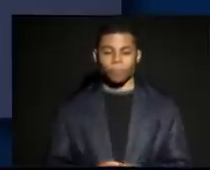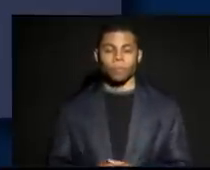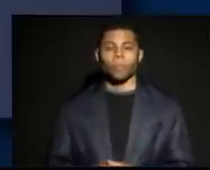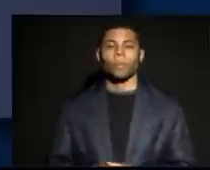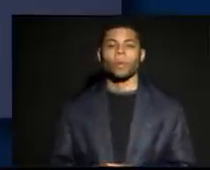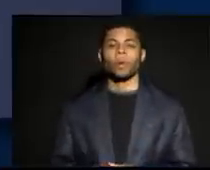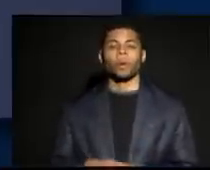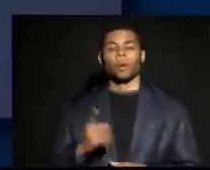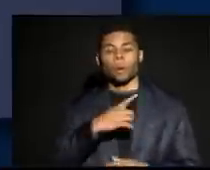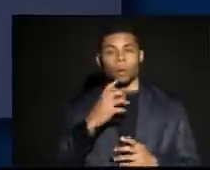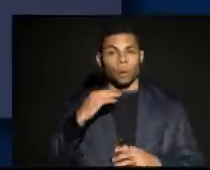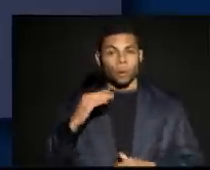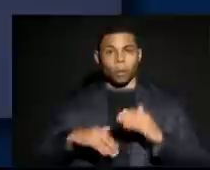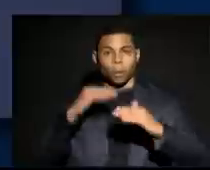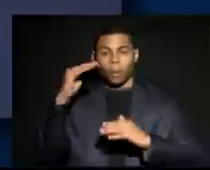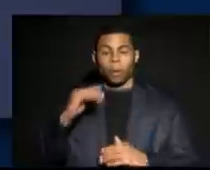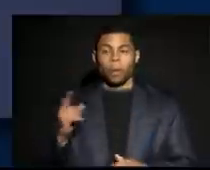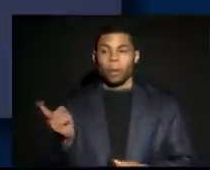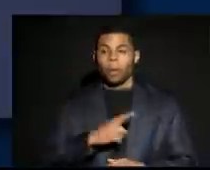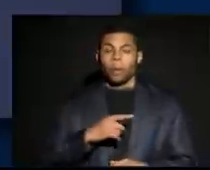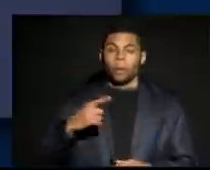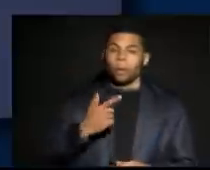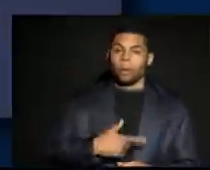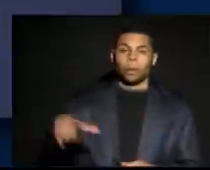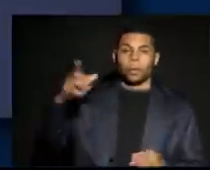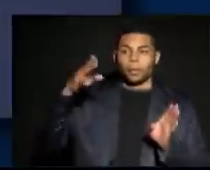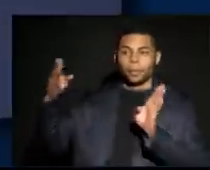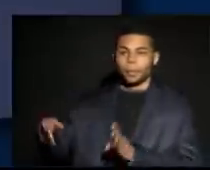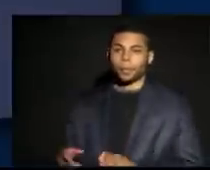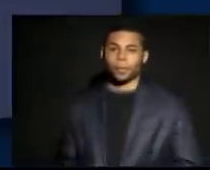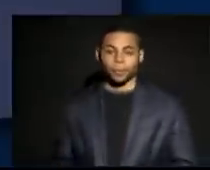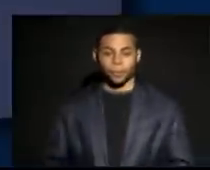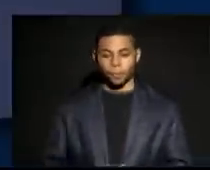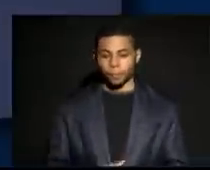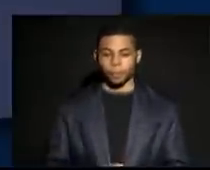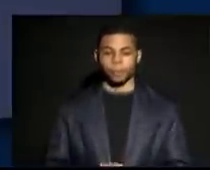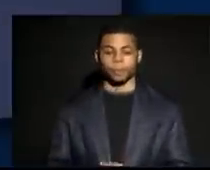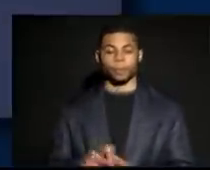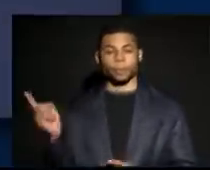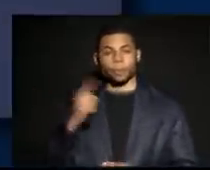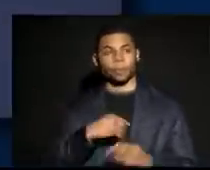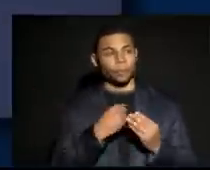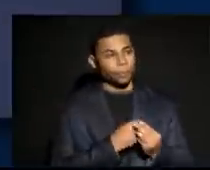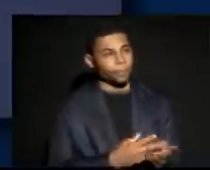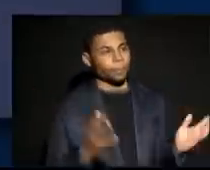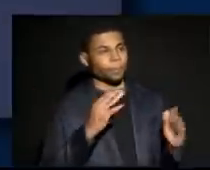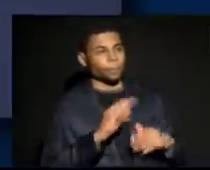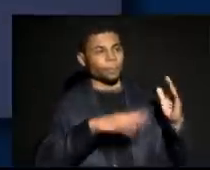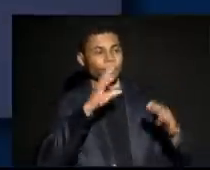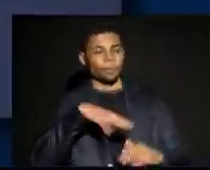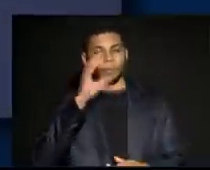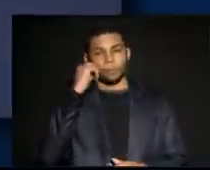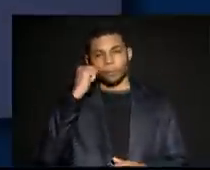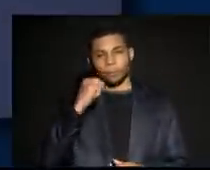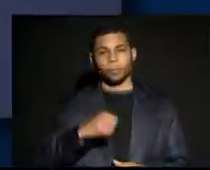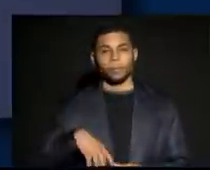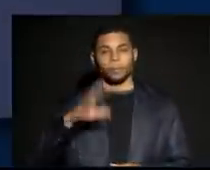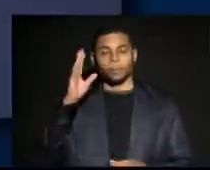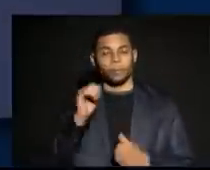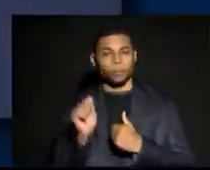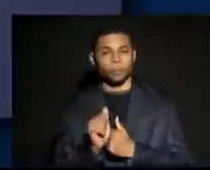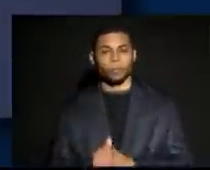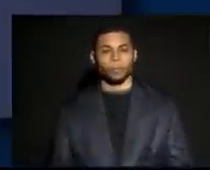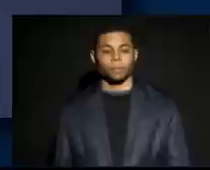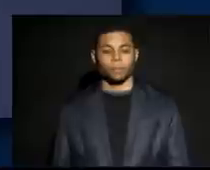a grande Alternativa de crescimento ele foi para outro lugar para outro lugar que oferece crescimento muito mais robusto e